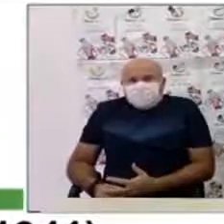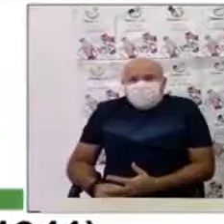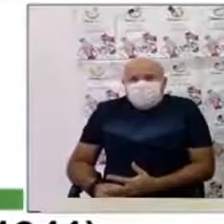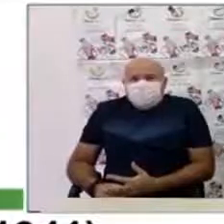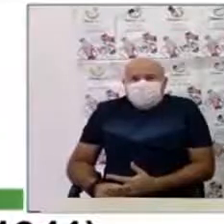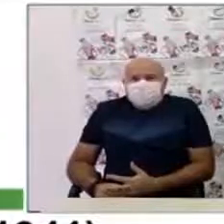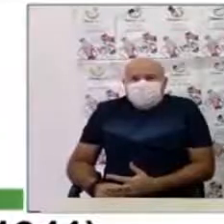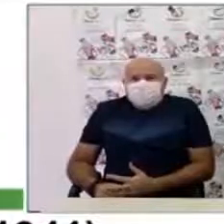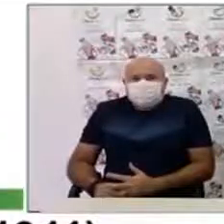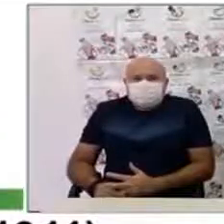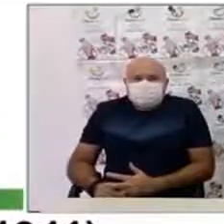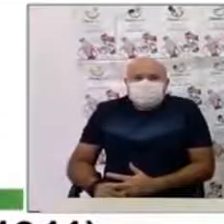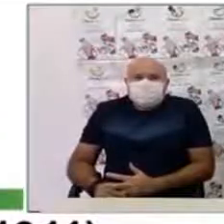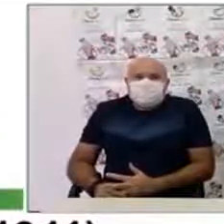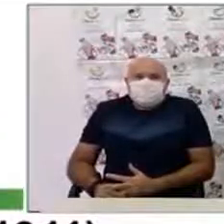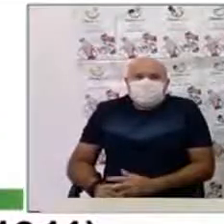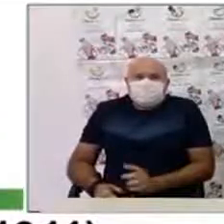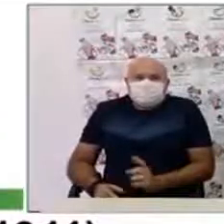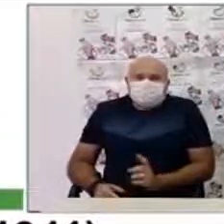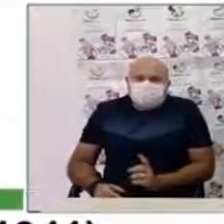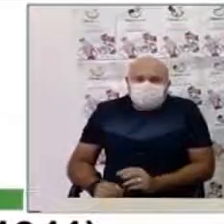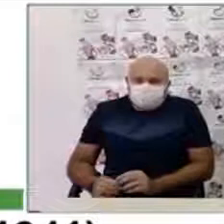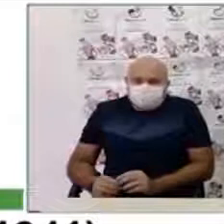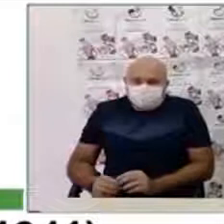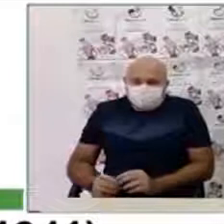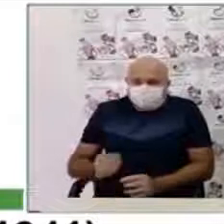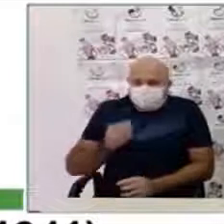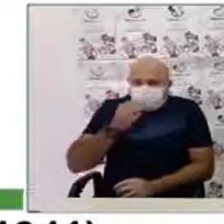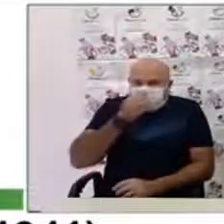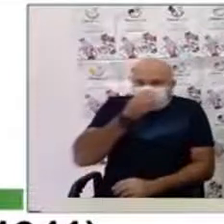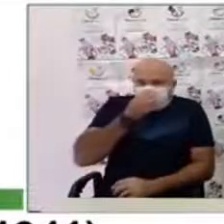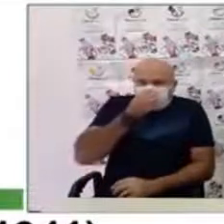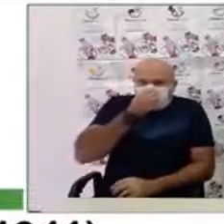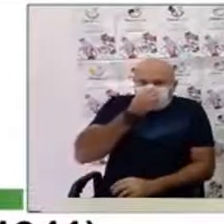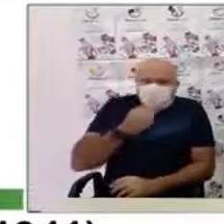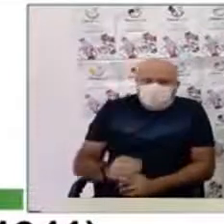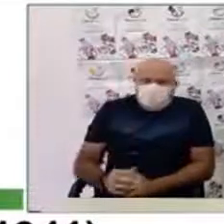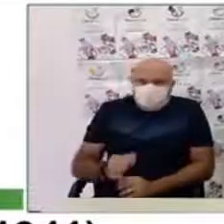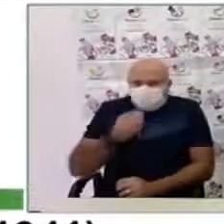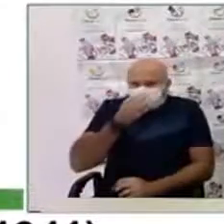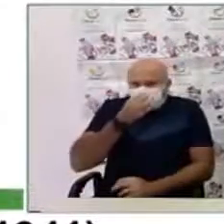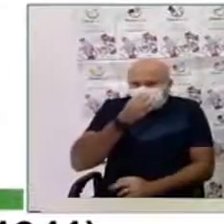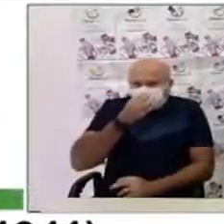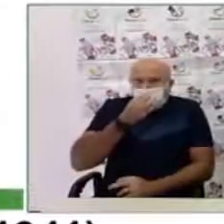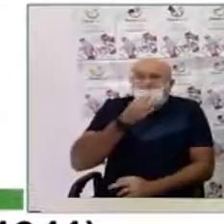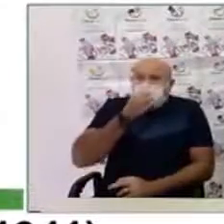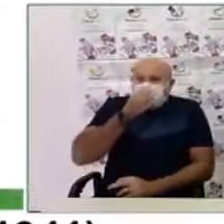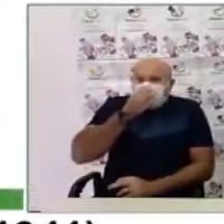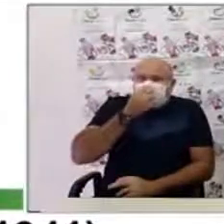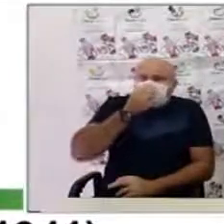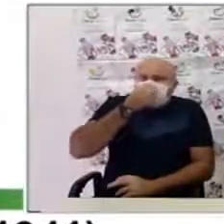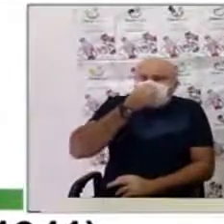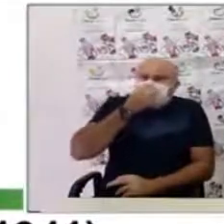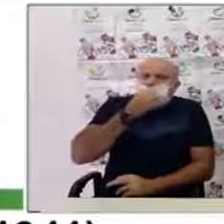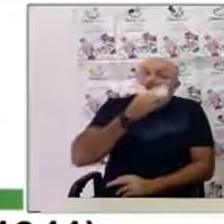a descoberta dessas partículas, né? Então o que é que você tem aí? Você tem um elemento radioativo, o polônio. Tirar